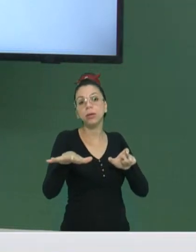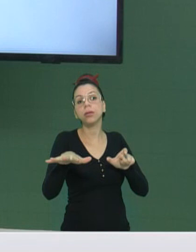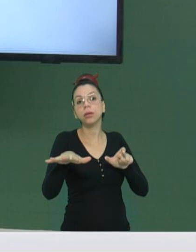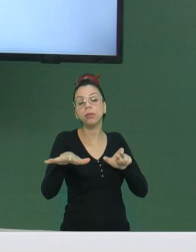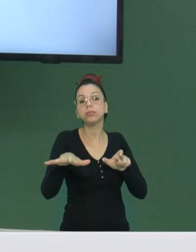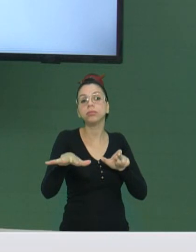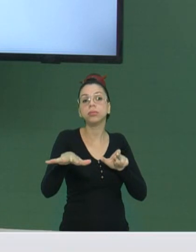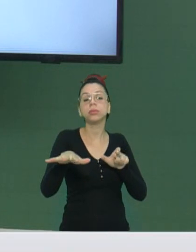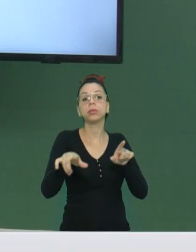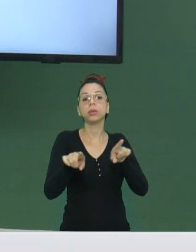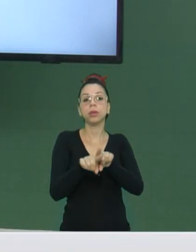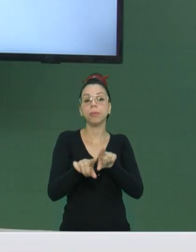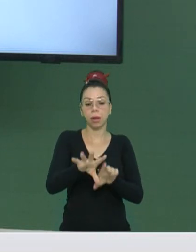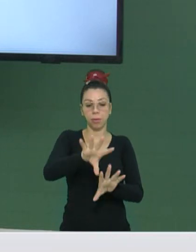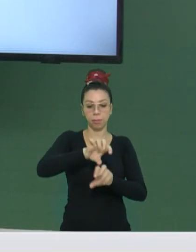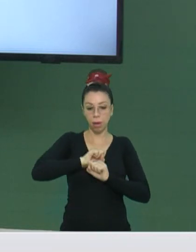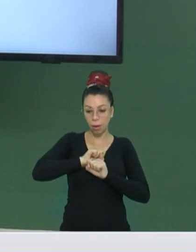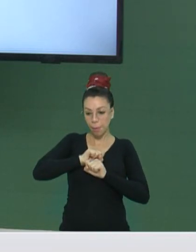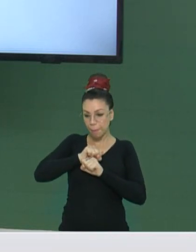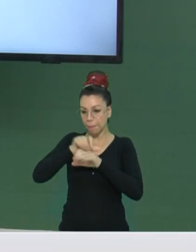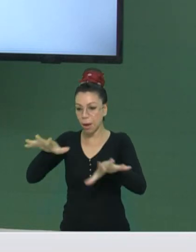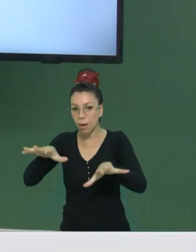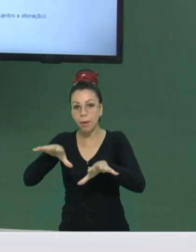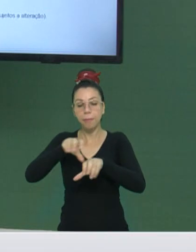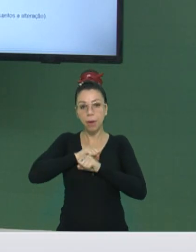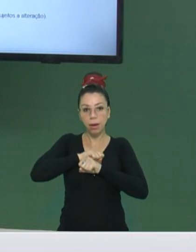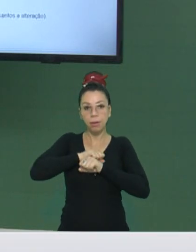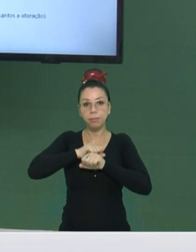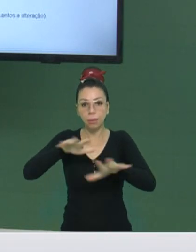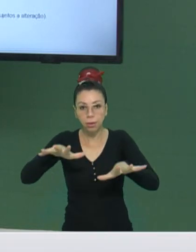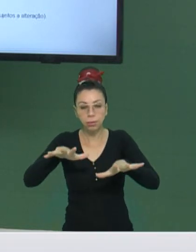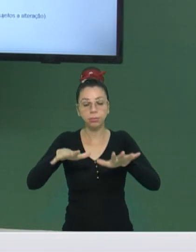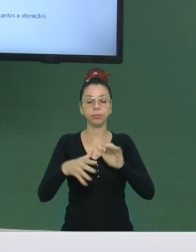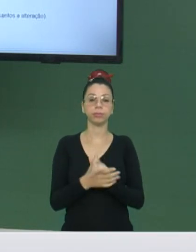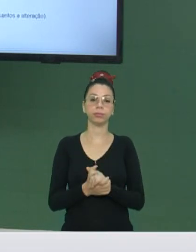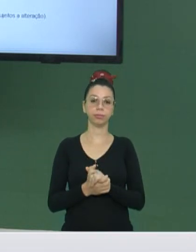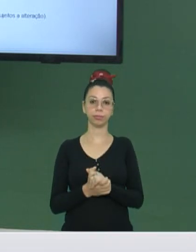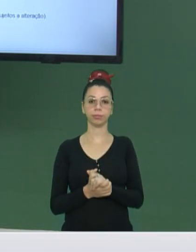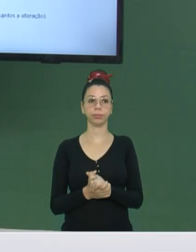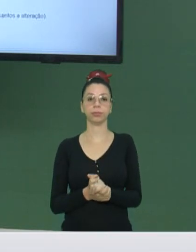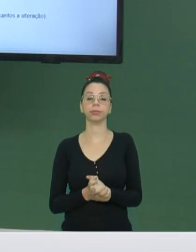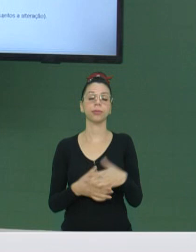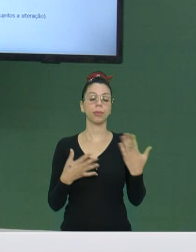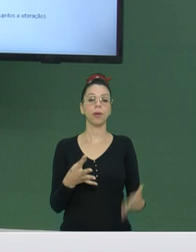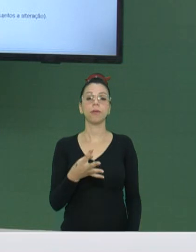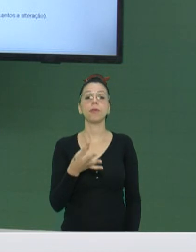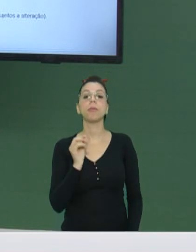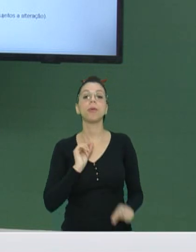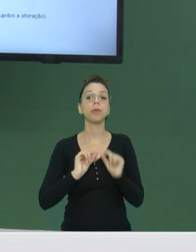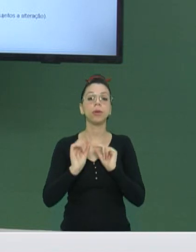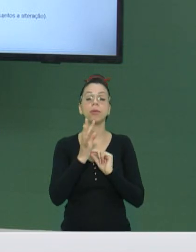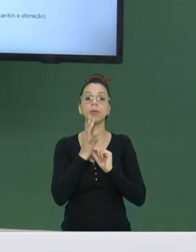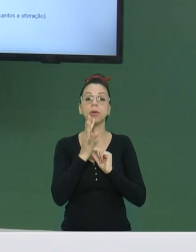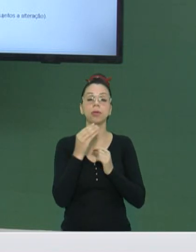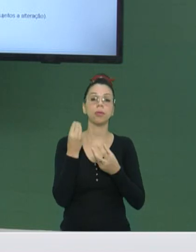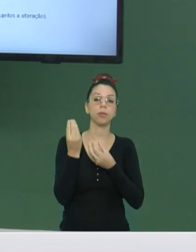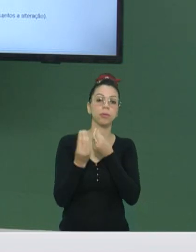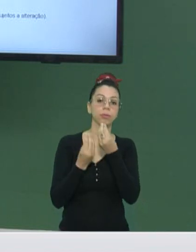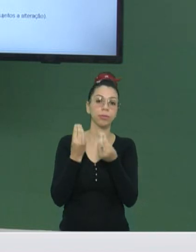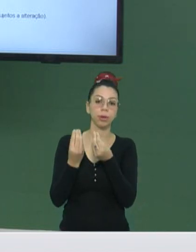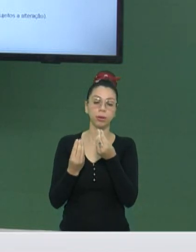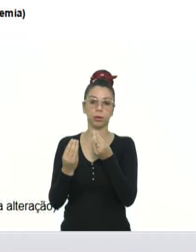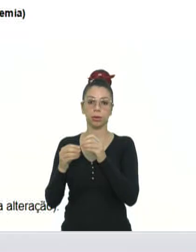pandemia. Informaçãozinha, guarda lá. Vamos conhecer então como está essa epidemia de dengue no